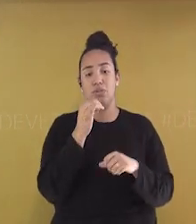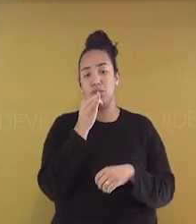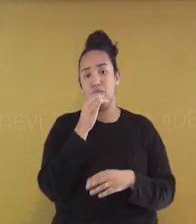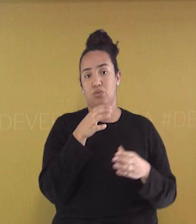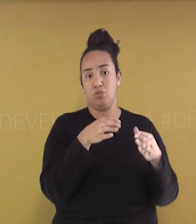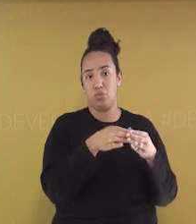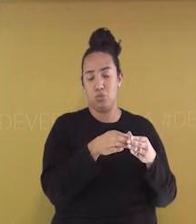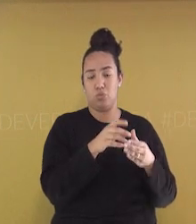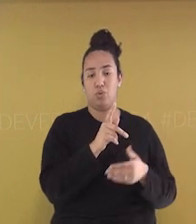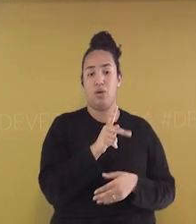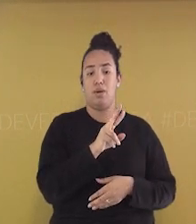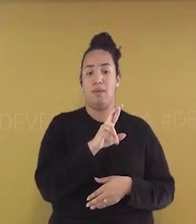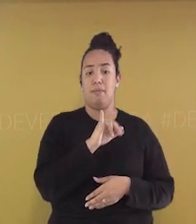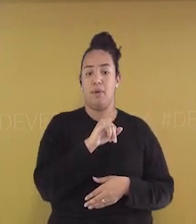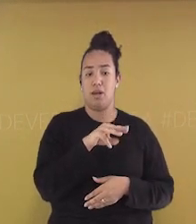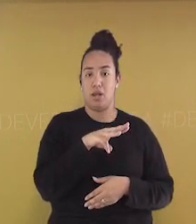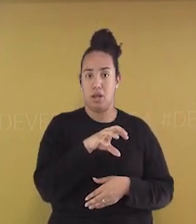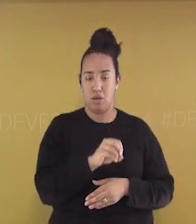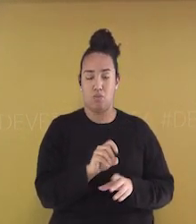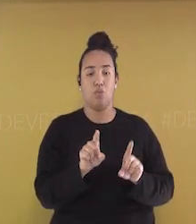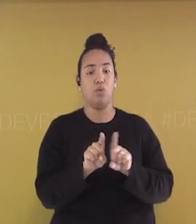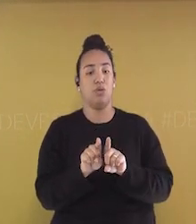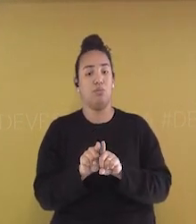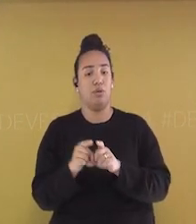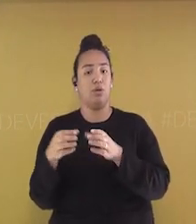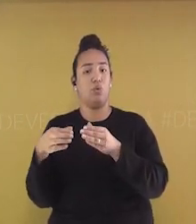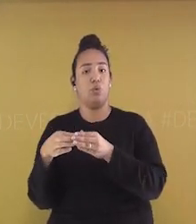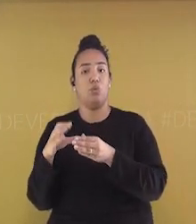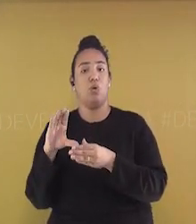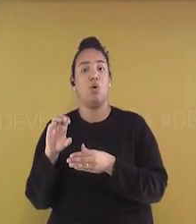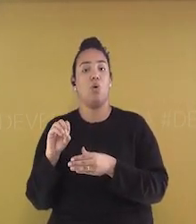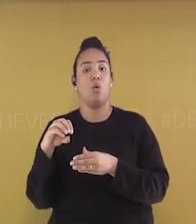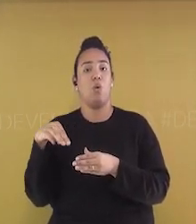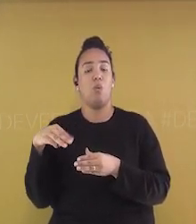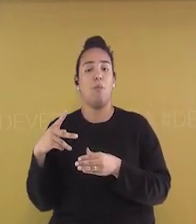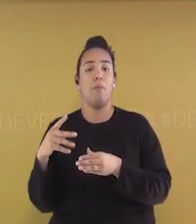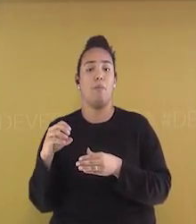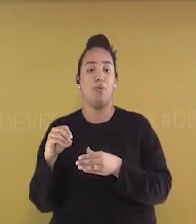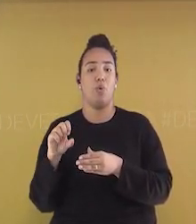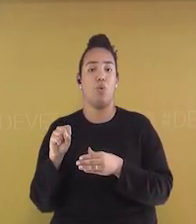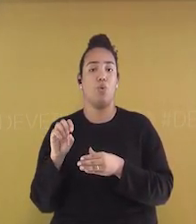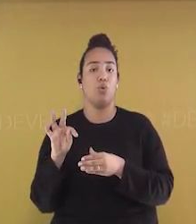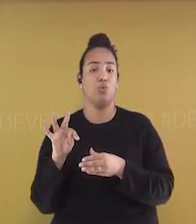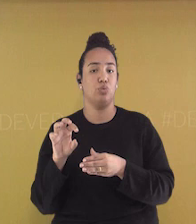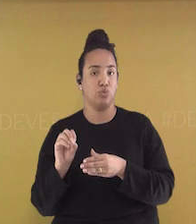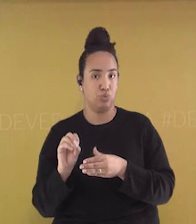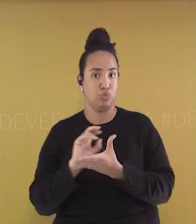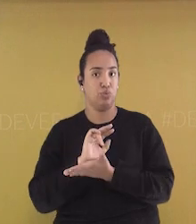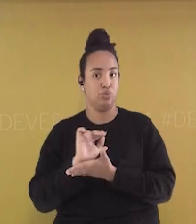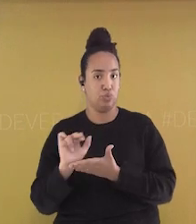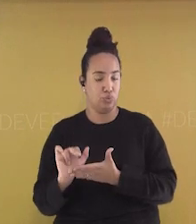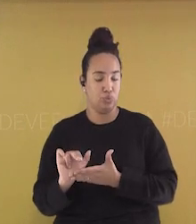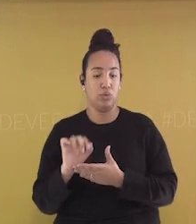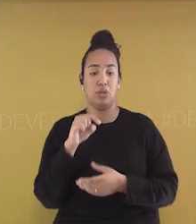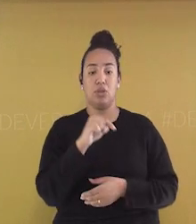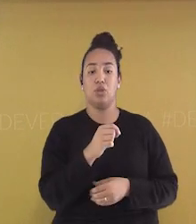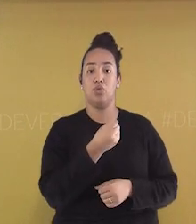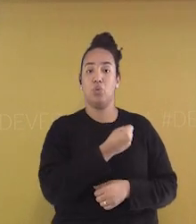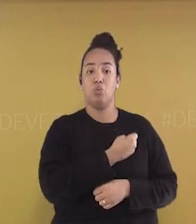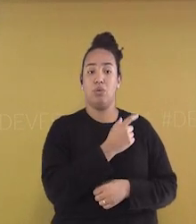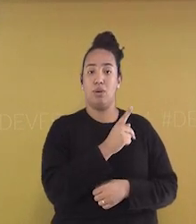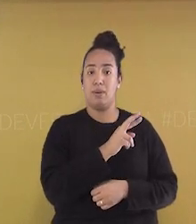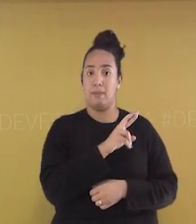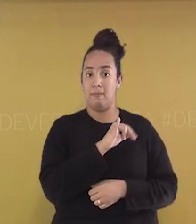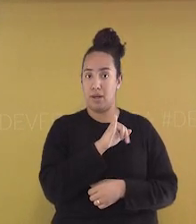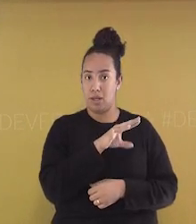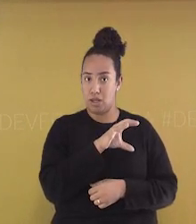compostos. E os números primos vão ser aqueles que só possuem o 1 e eles próprios como divisores.